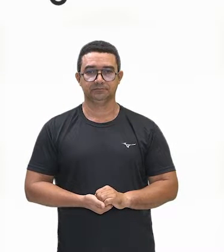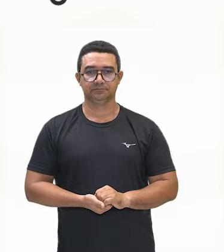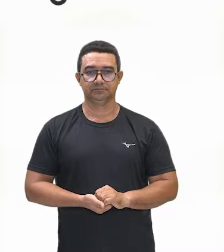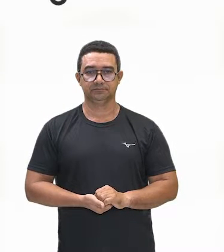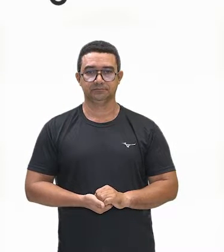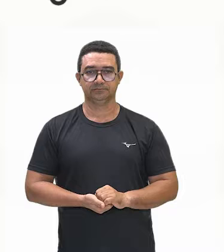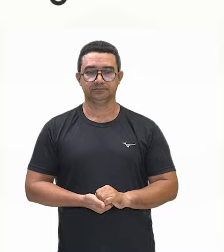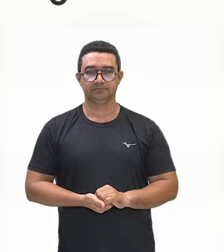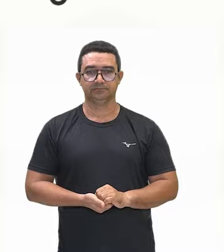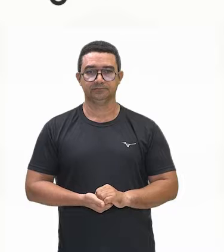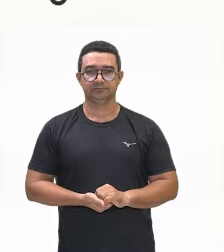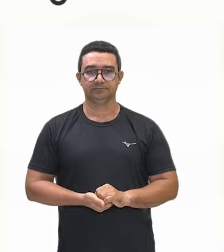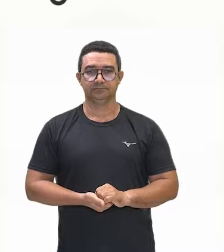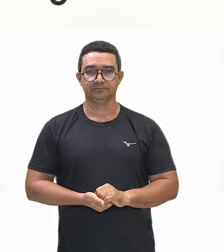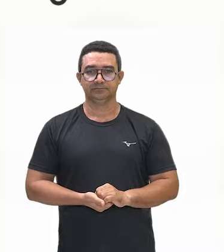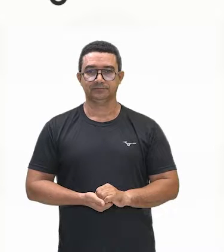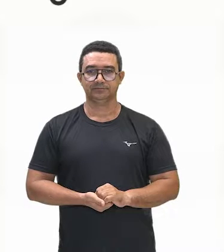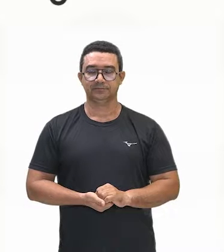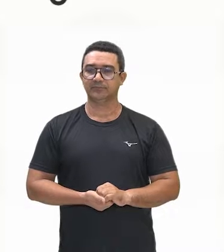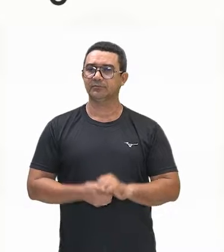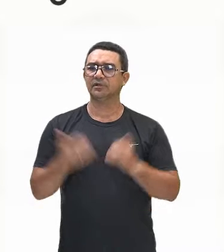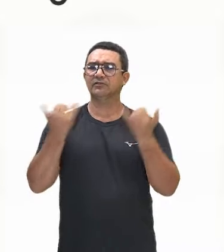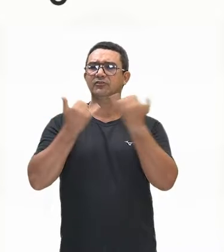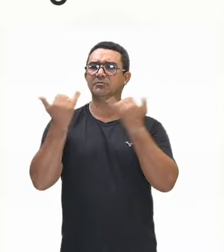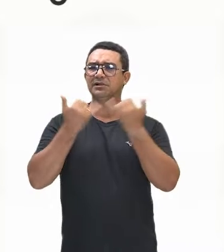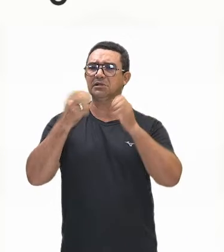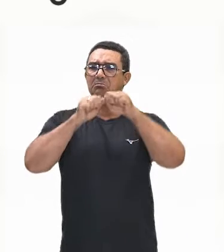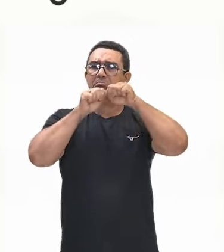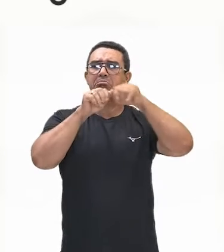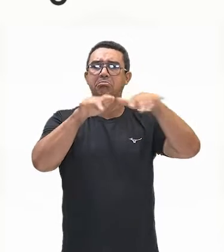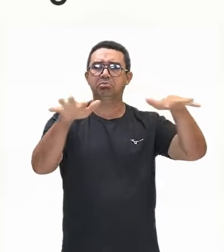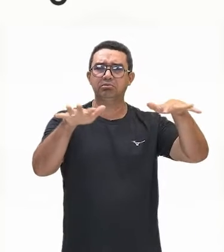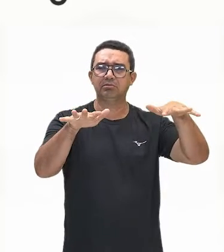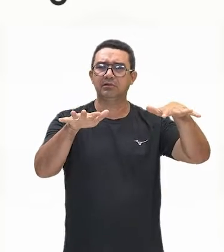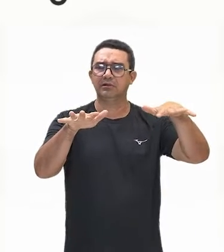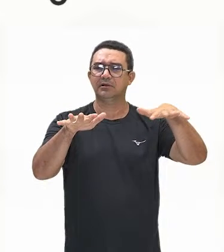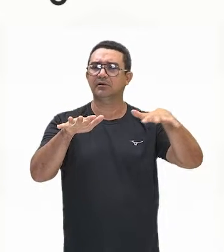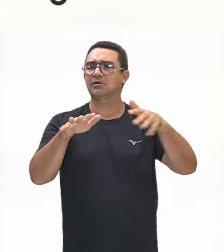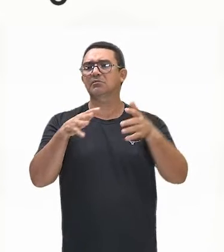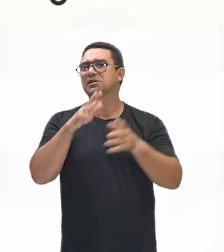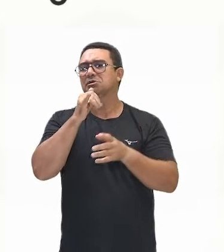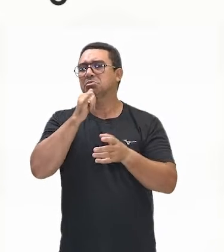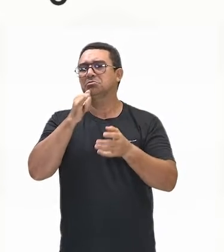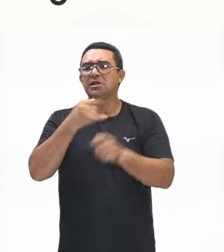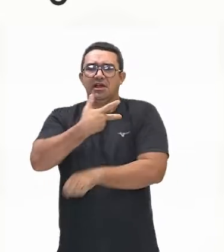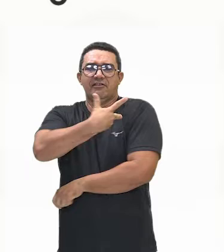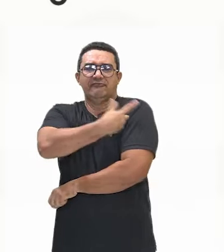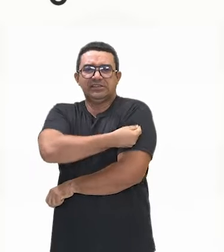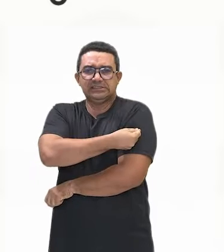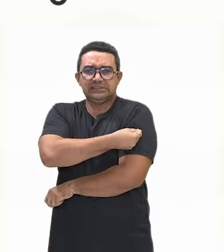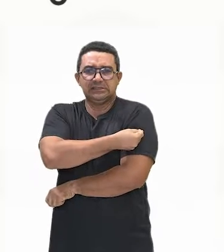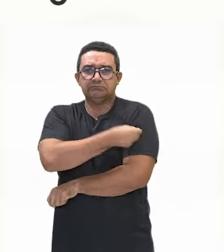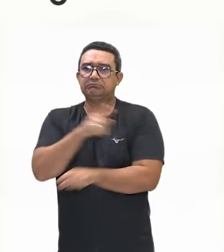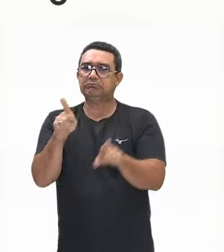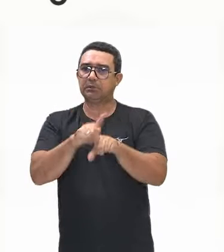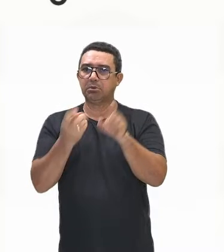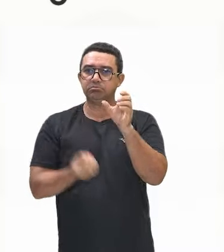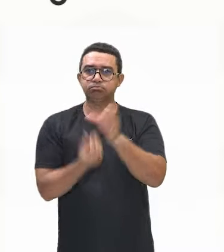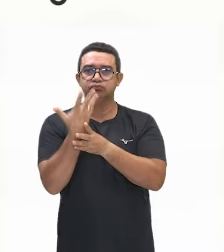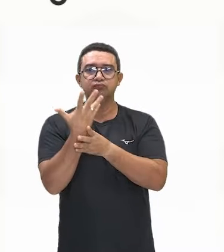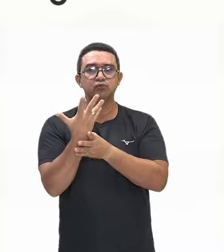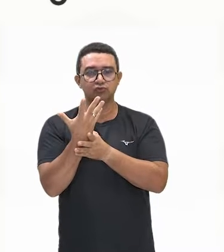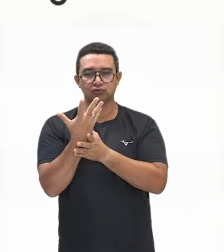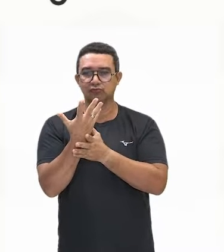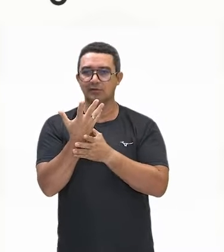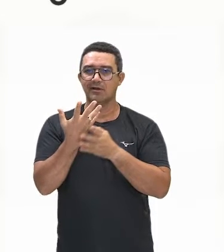Então, essa informação circulou bastante como se a vacina, ela causasse AIDS. Eu lembro, inclusive, de ter recebido essa informação. Era uma mentira,